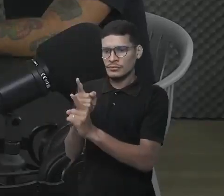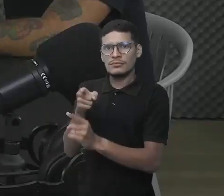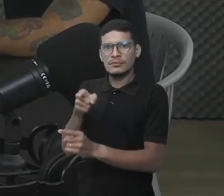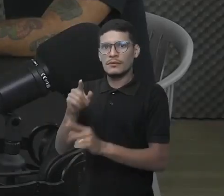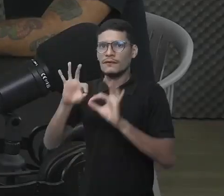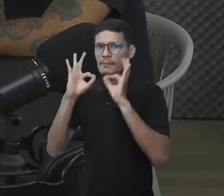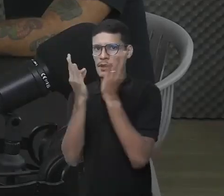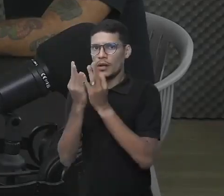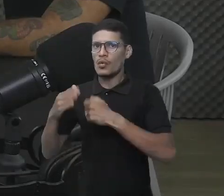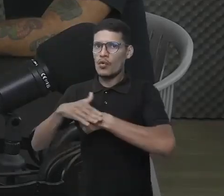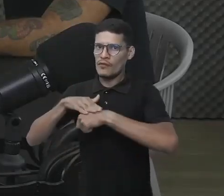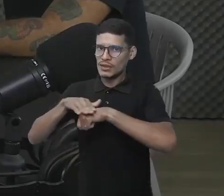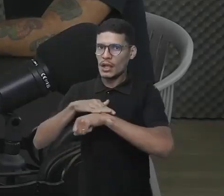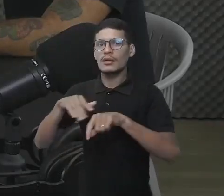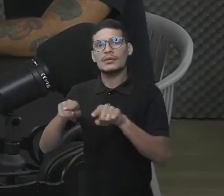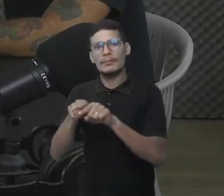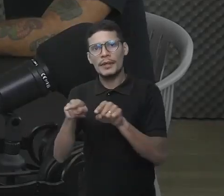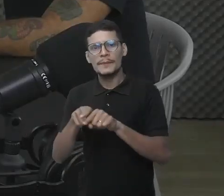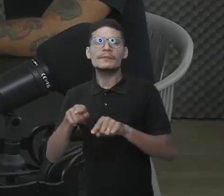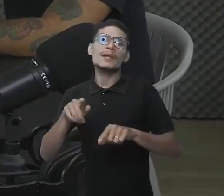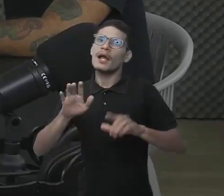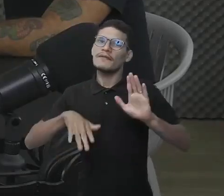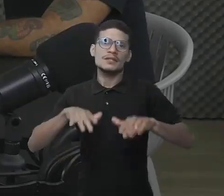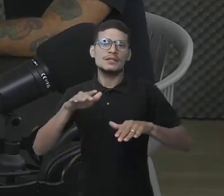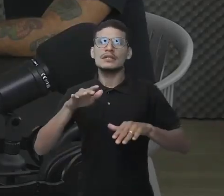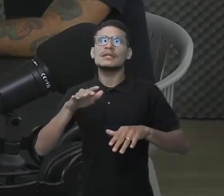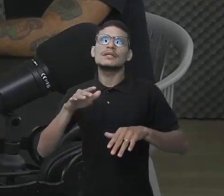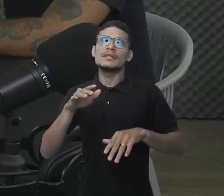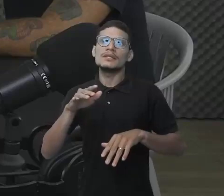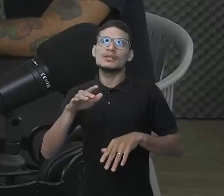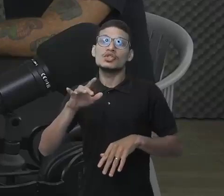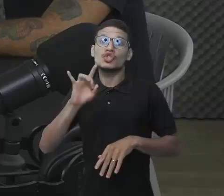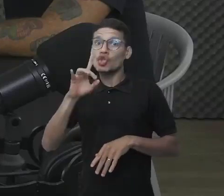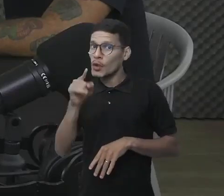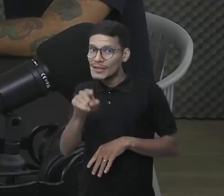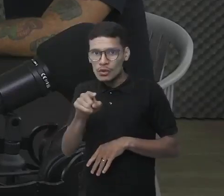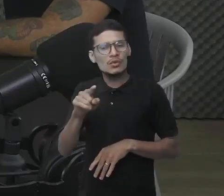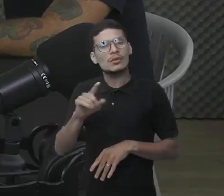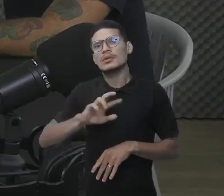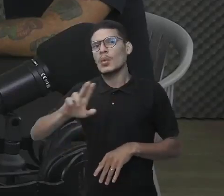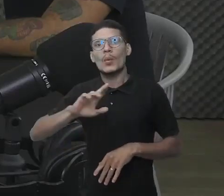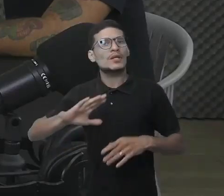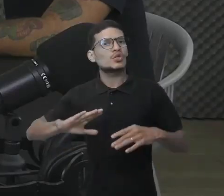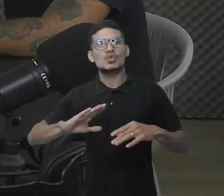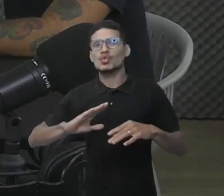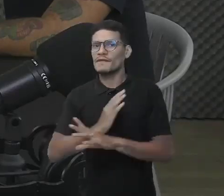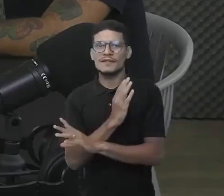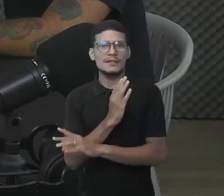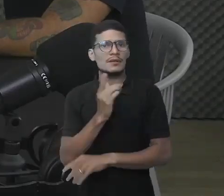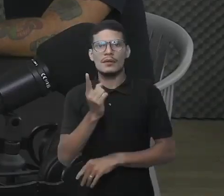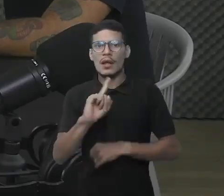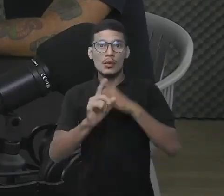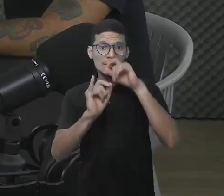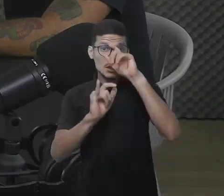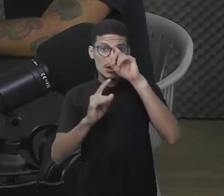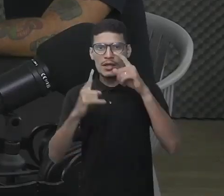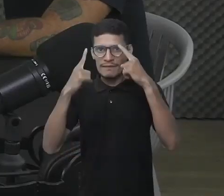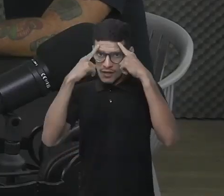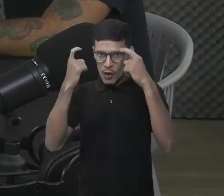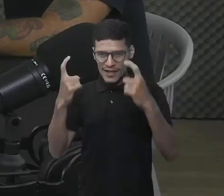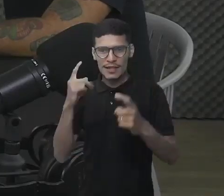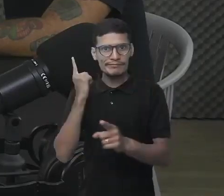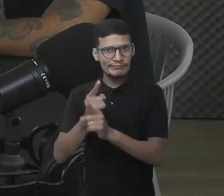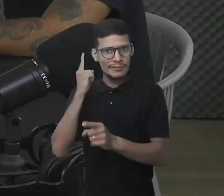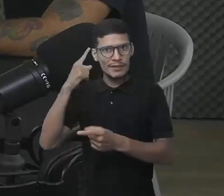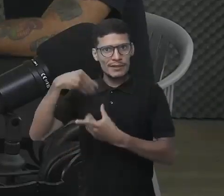às vezes, e só isso não é o suficiente. Se de fato essa violência é identificada, a